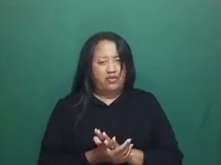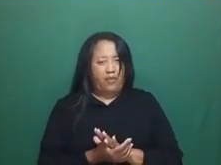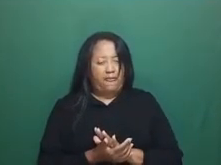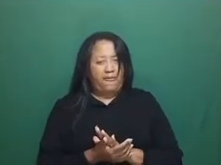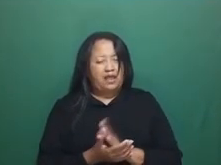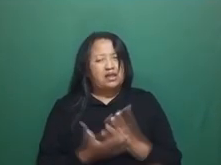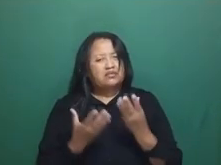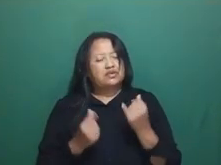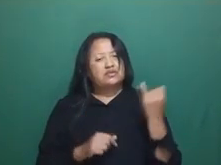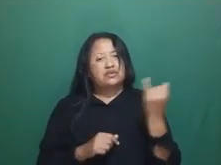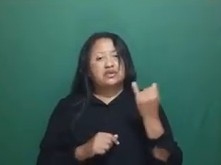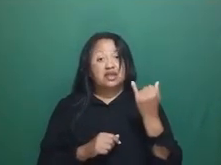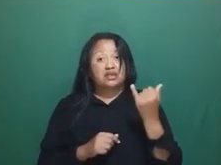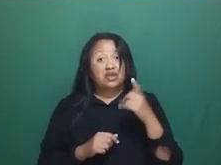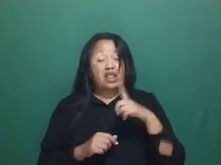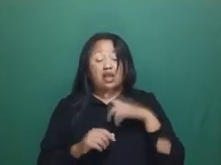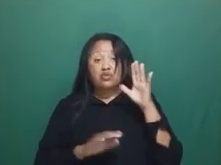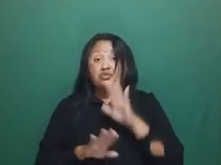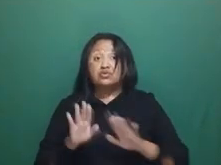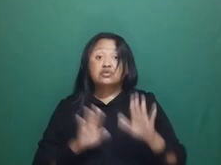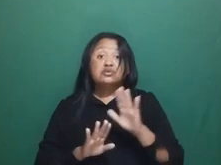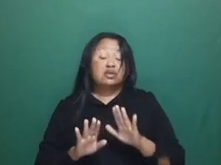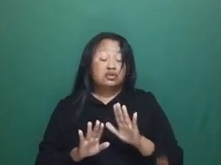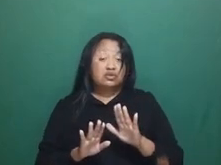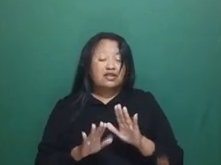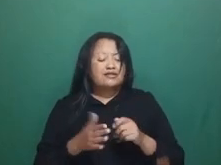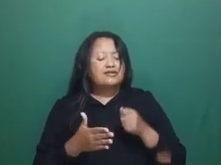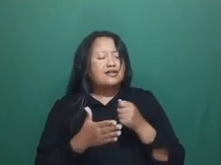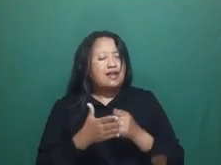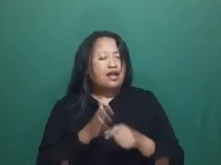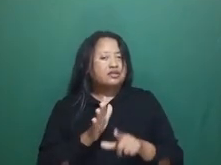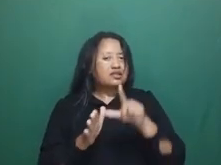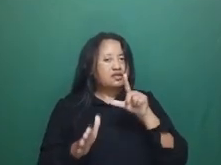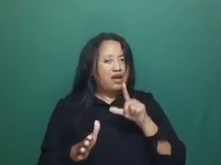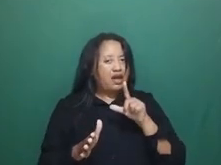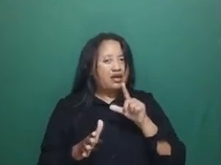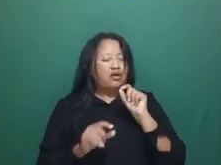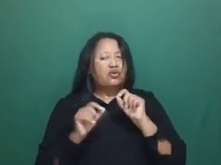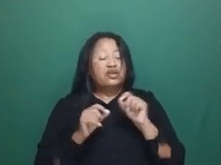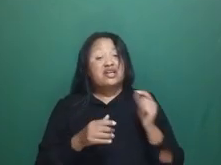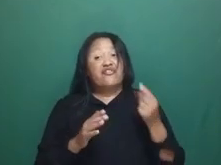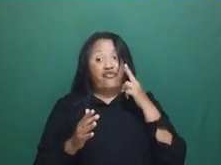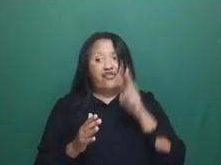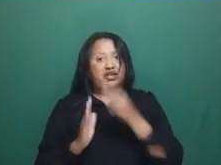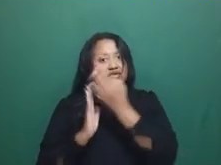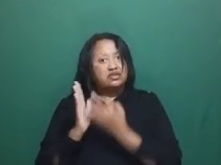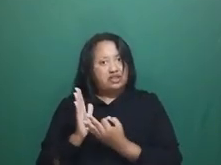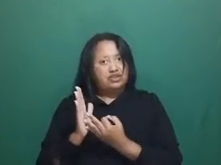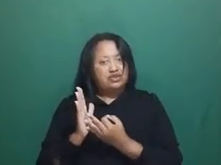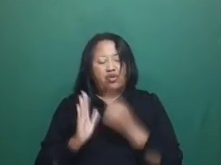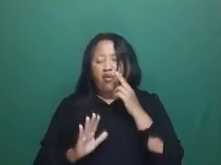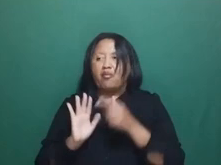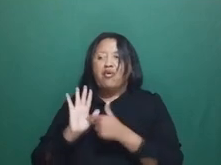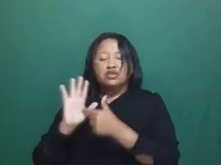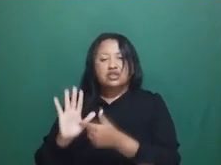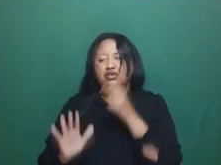que é muito importante a gente tomar esse cuidado tentar antecipar aquilo que vem o texto a partir dos elementos